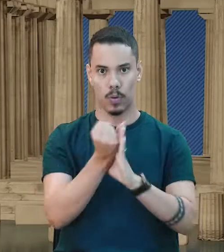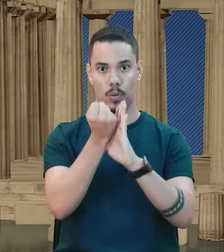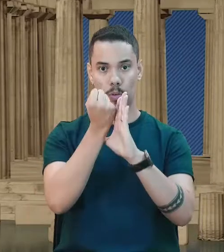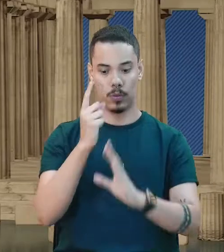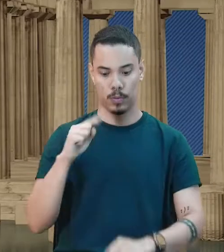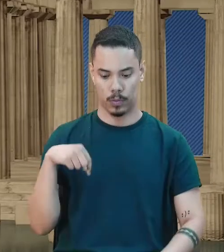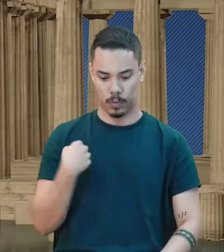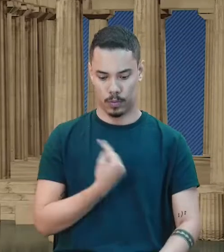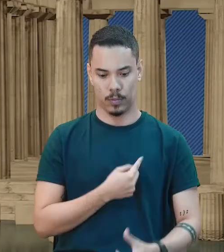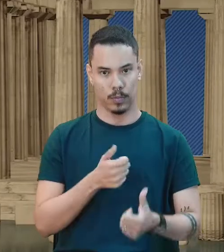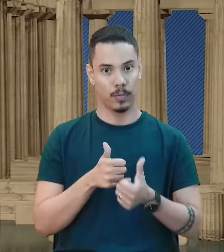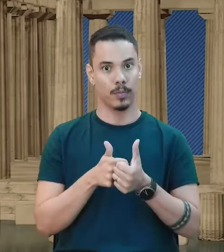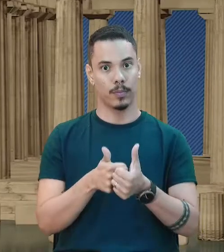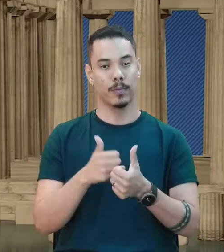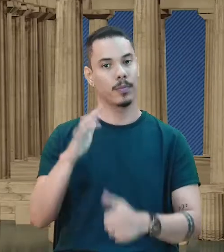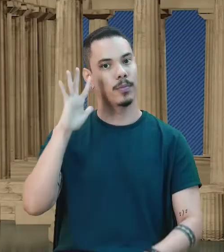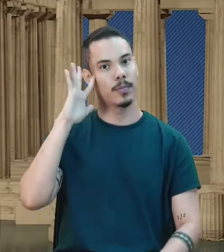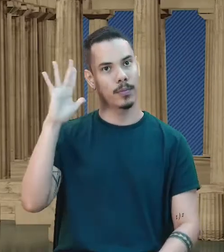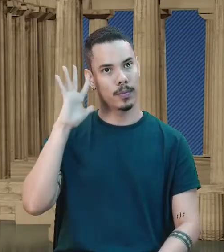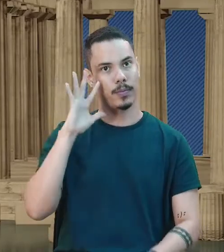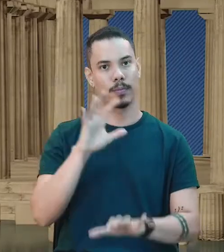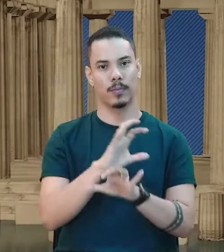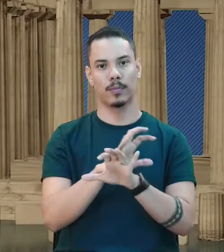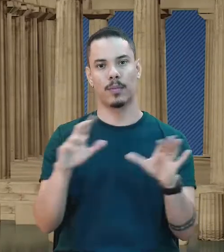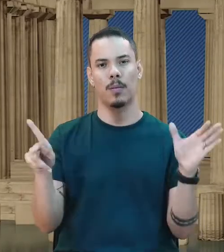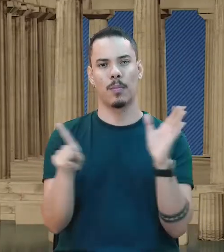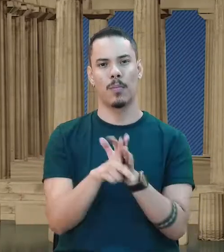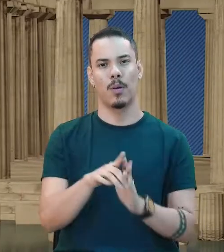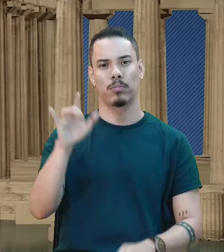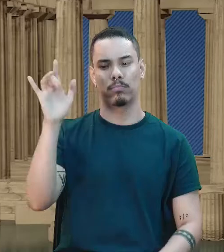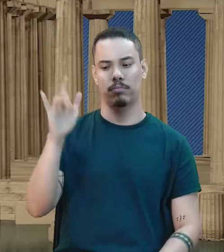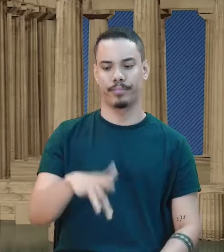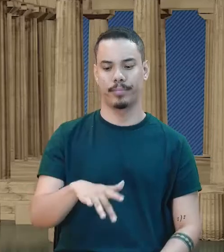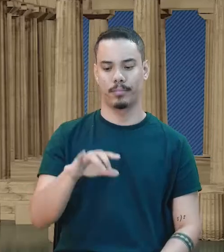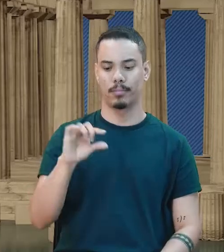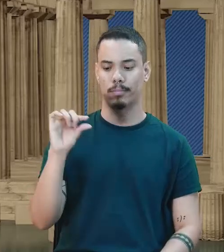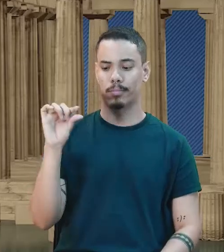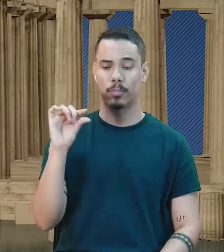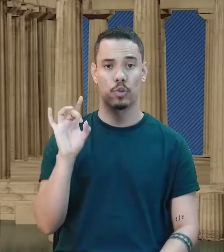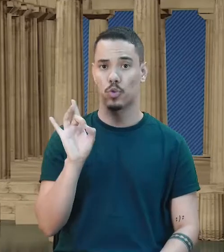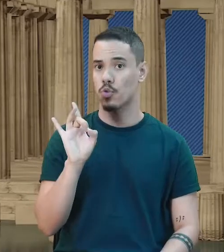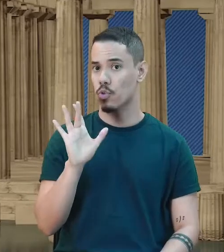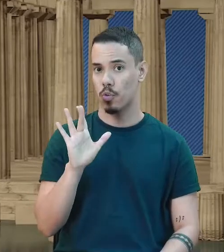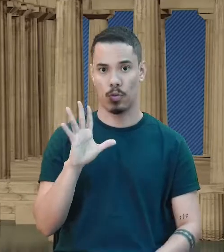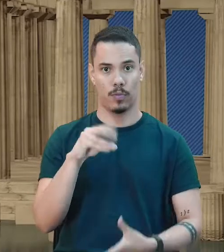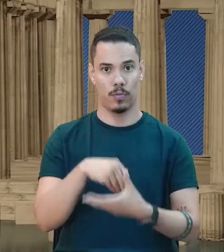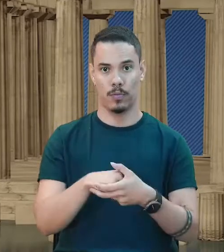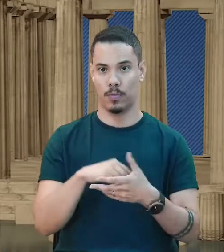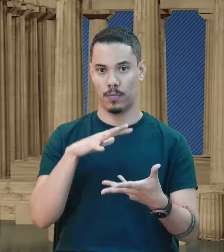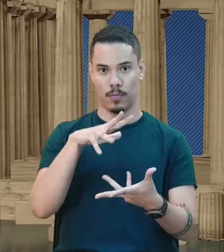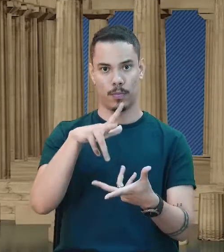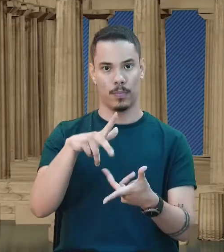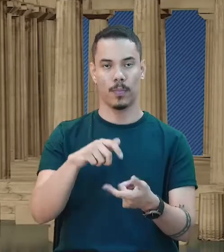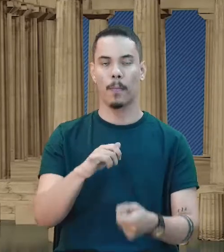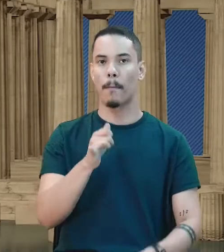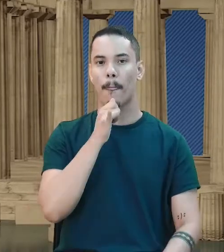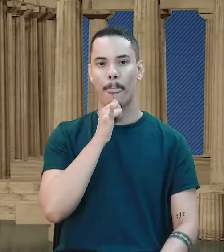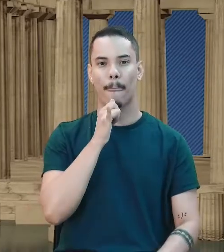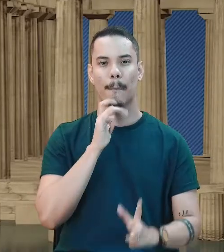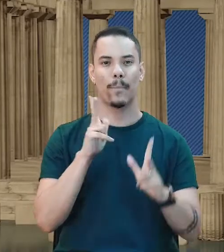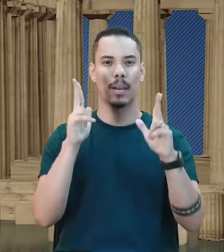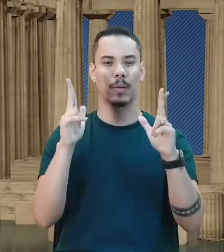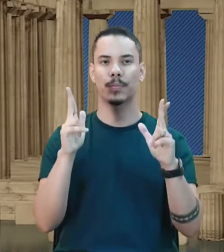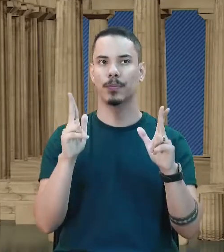acordo com o pensamento deles, somos uma pequena parte do universo. É como se todo